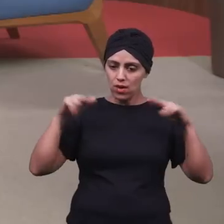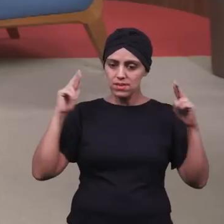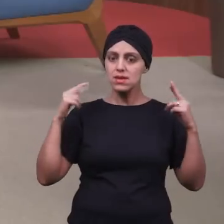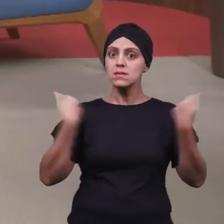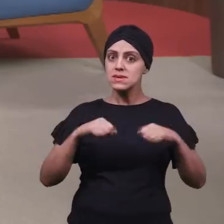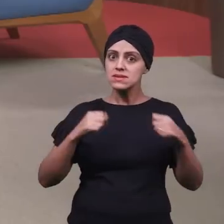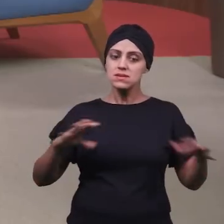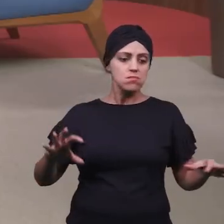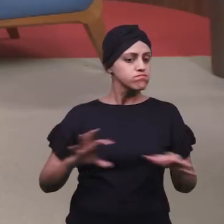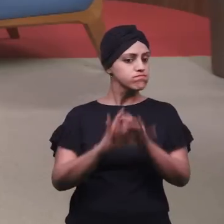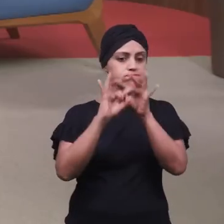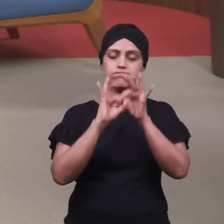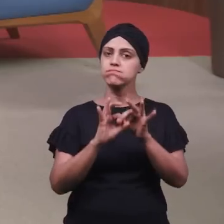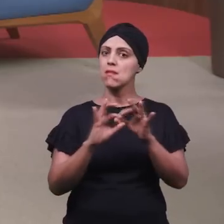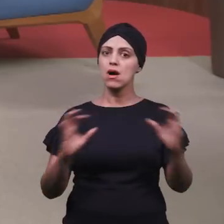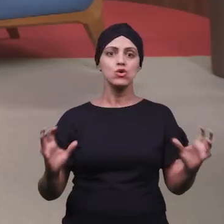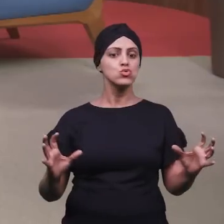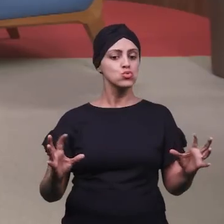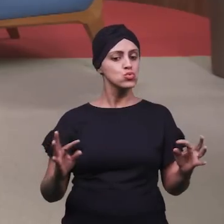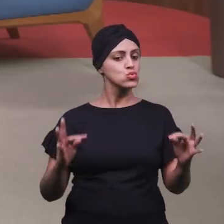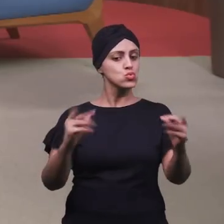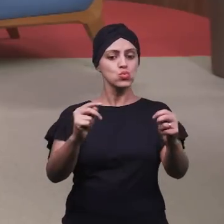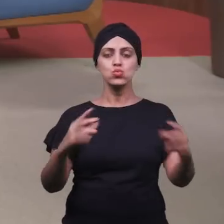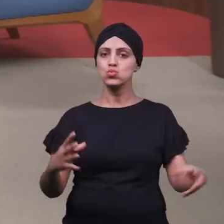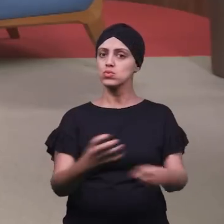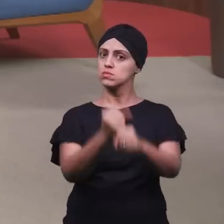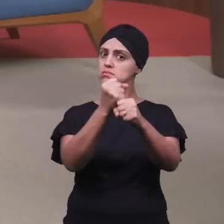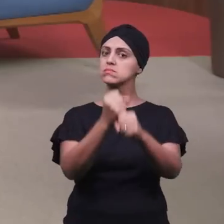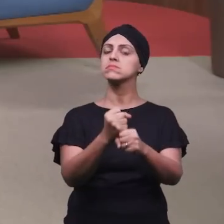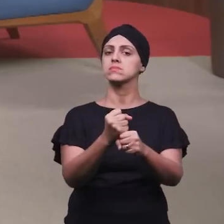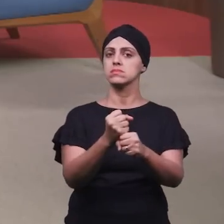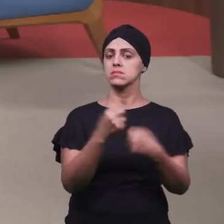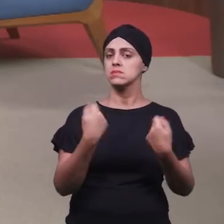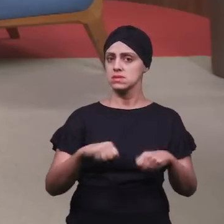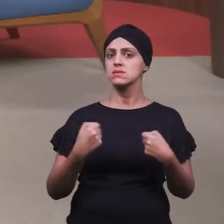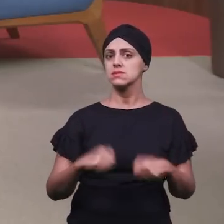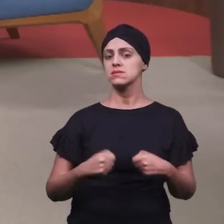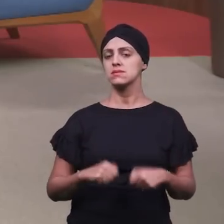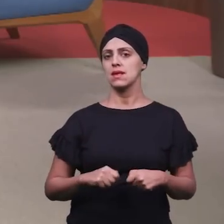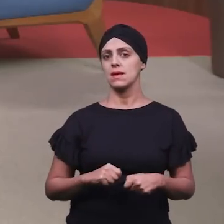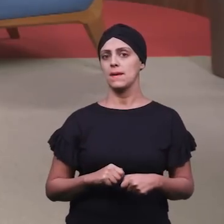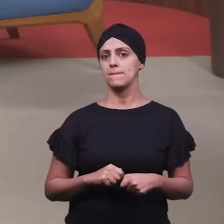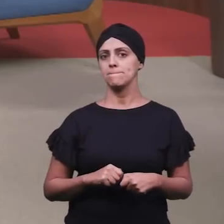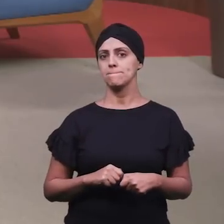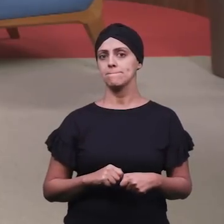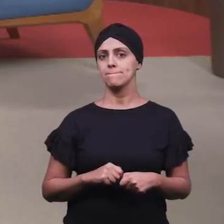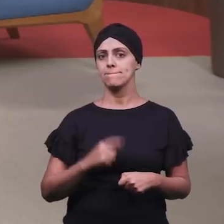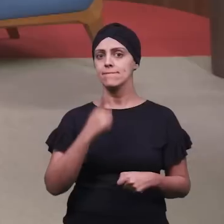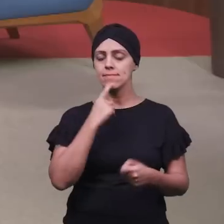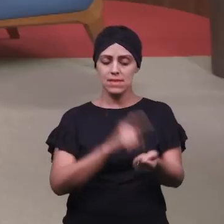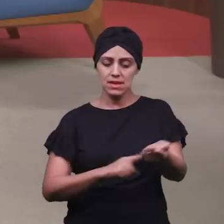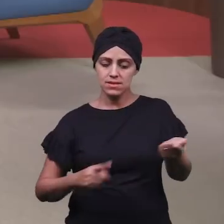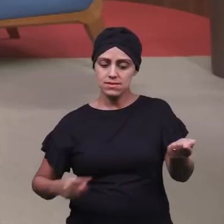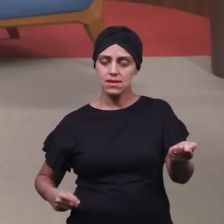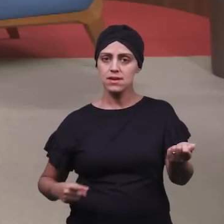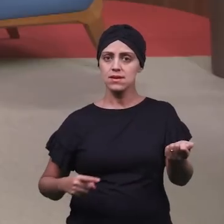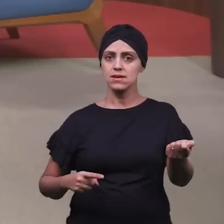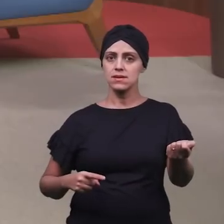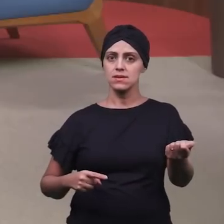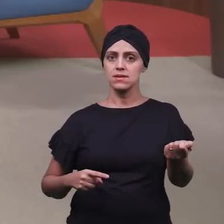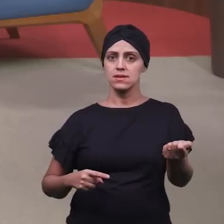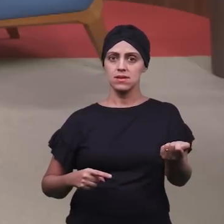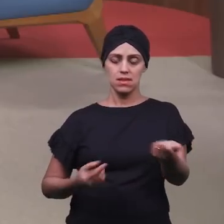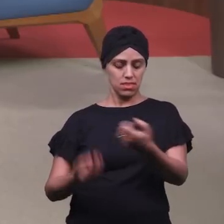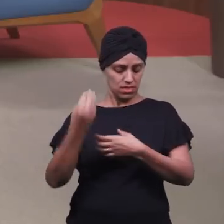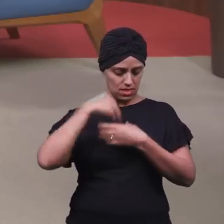falou muito bem, quer dizer, elas estão interligadas. Elas se interligam. Né? Isso. Porque o corpo não tem vida sem sangue. E sangue precisa